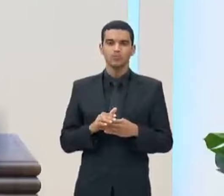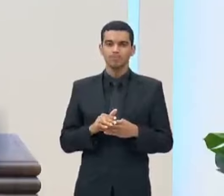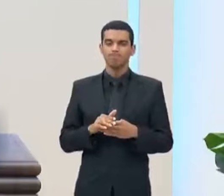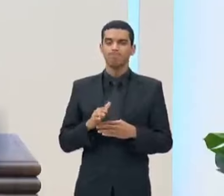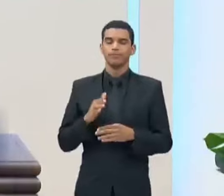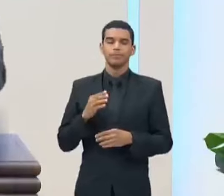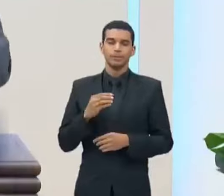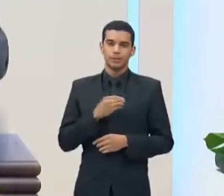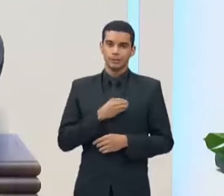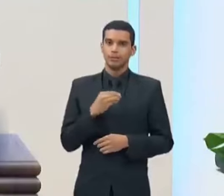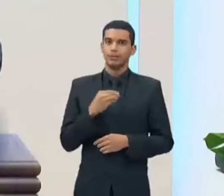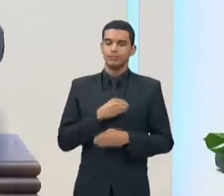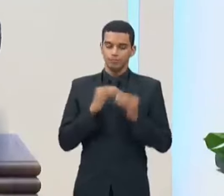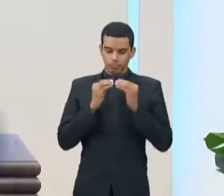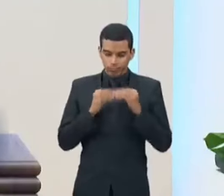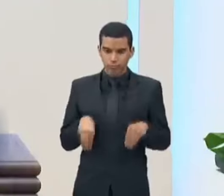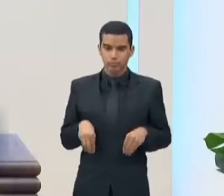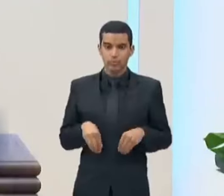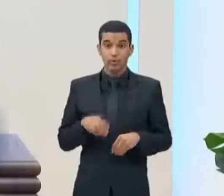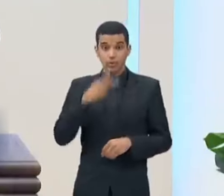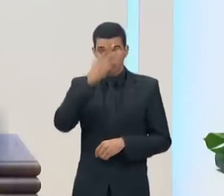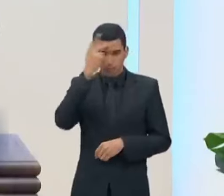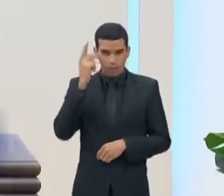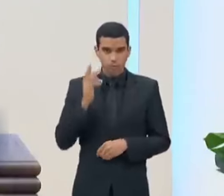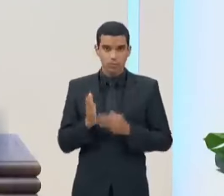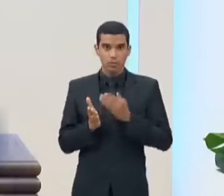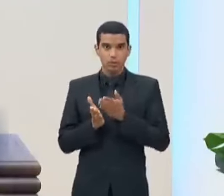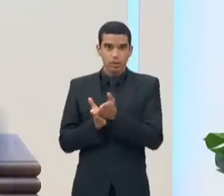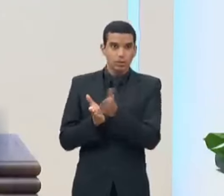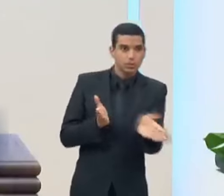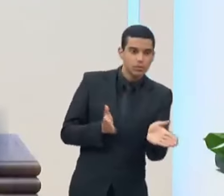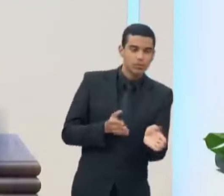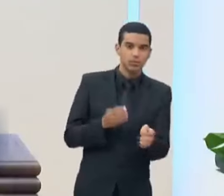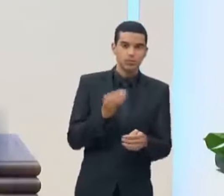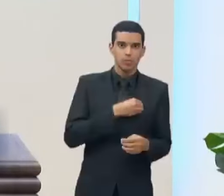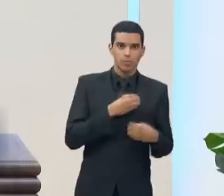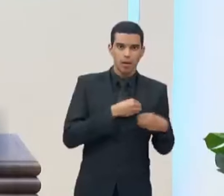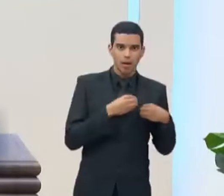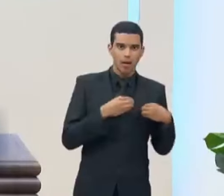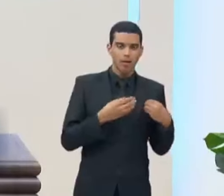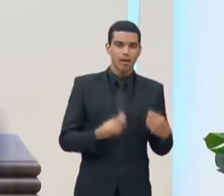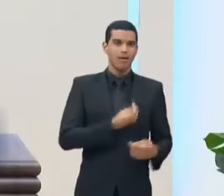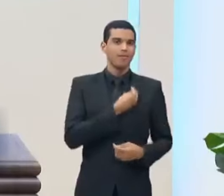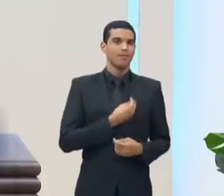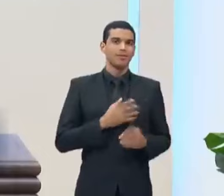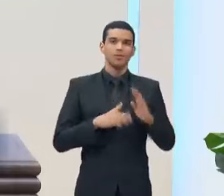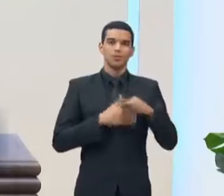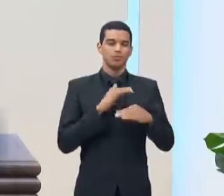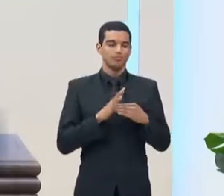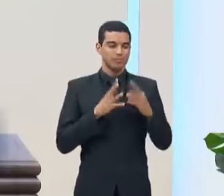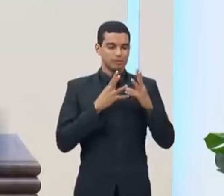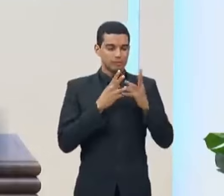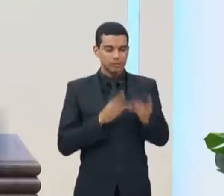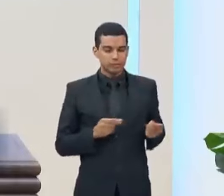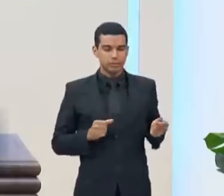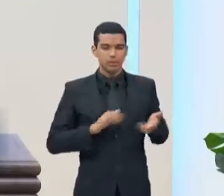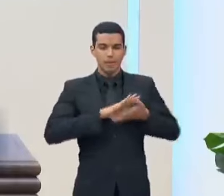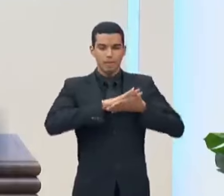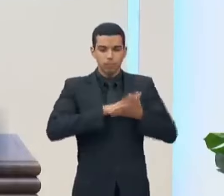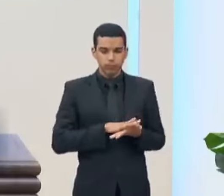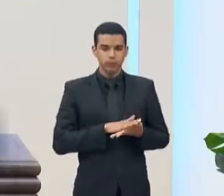do pecado, a sua vida é completamente destruída. Destruída moralmente,